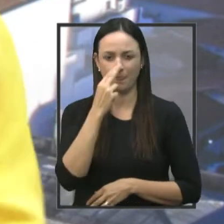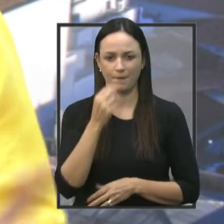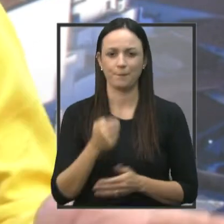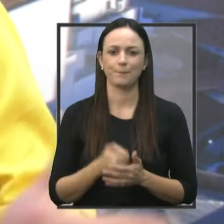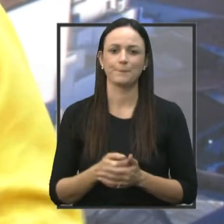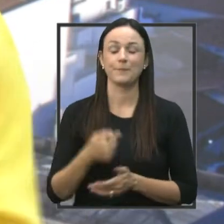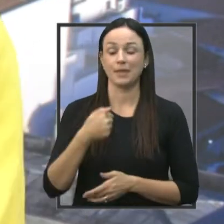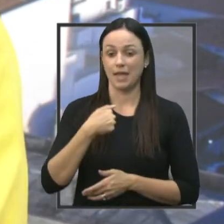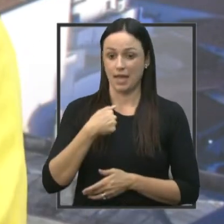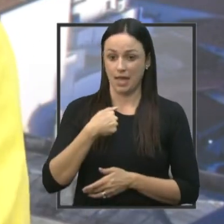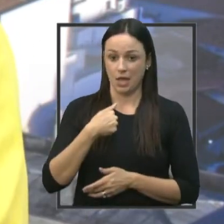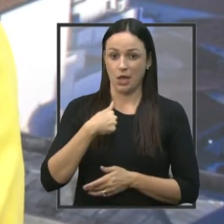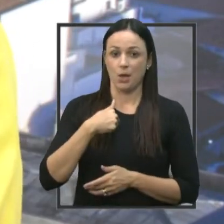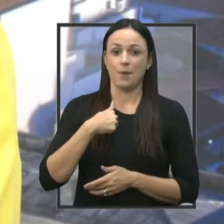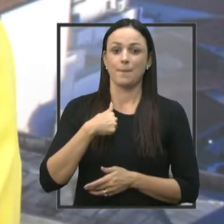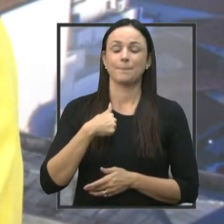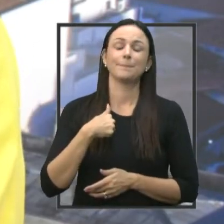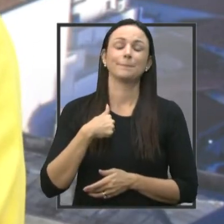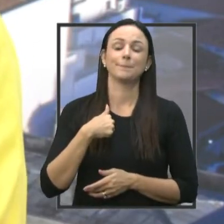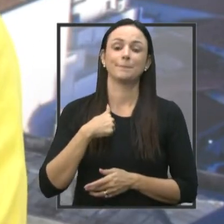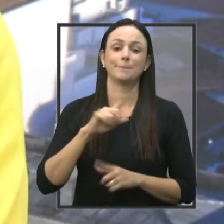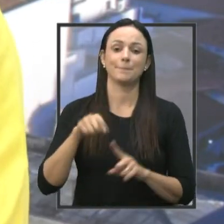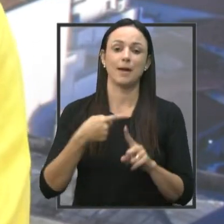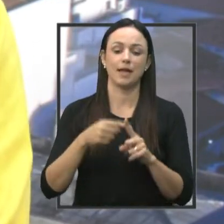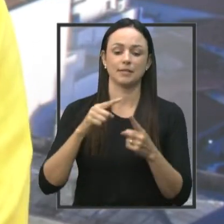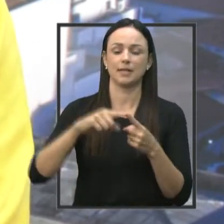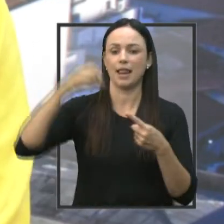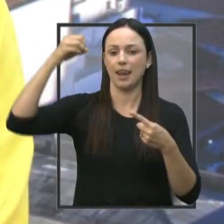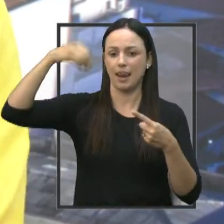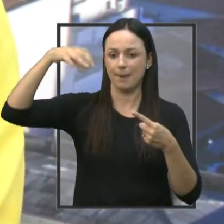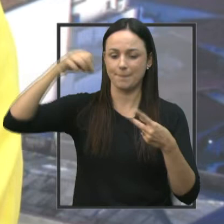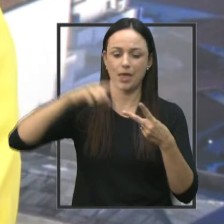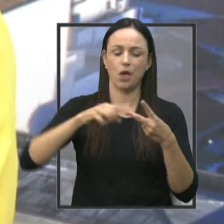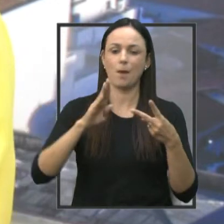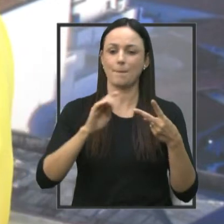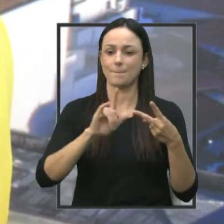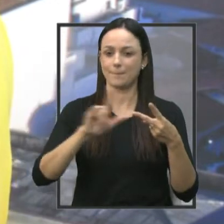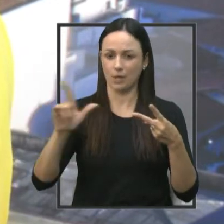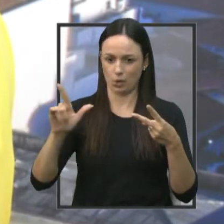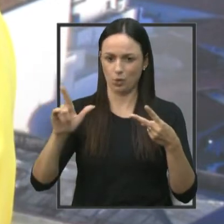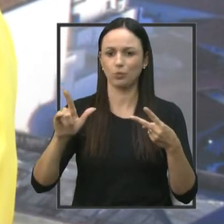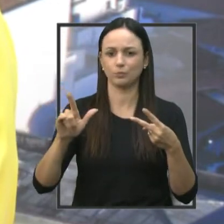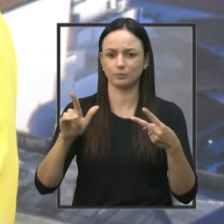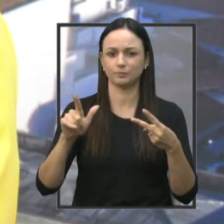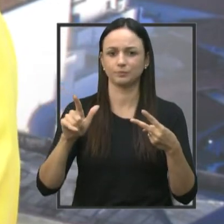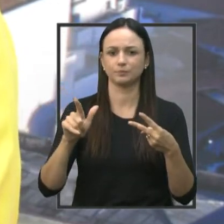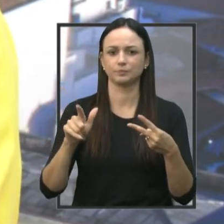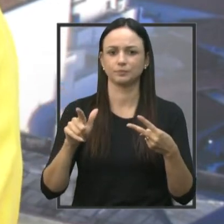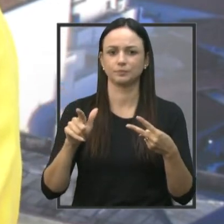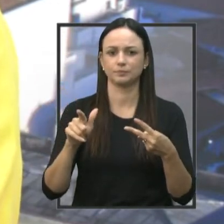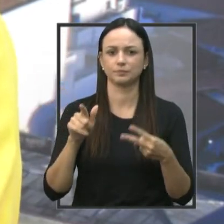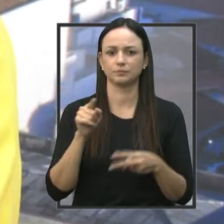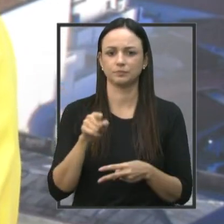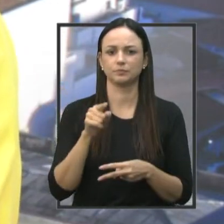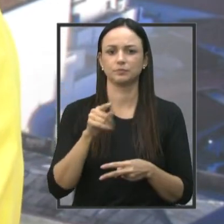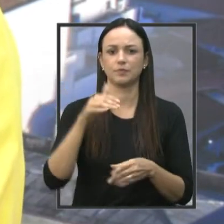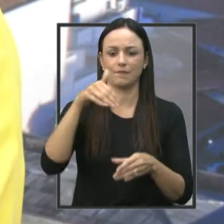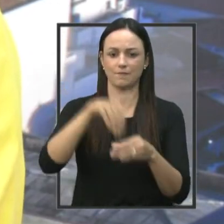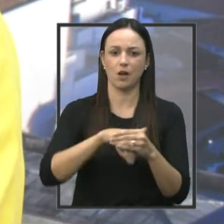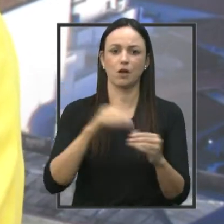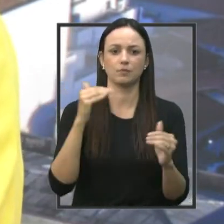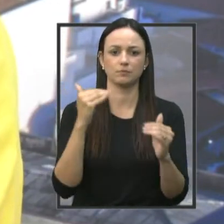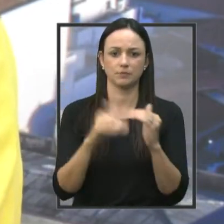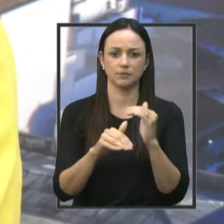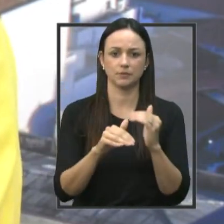mais o Lampião e o Bill Lucchesi encaminhamos esse voto divergente